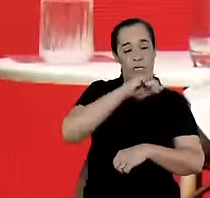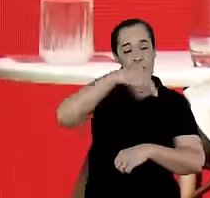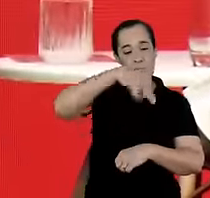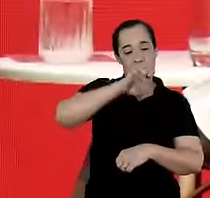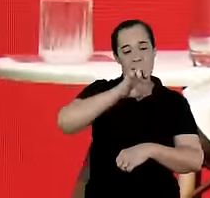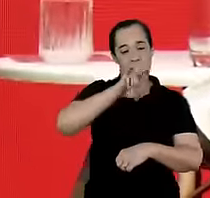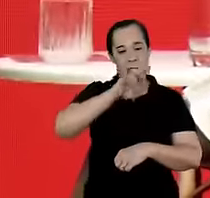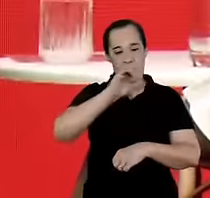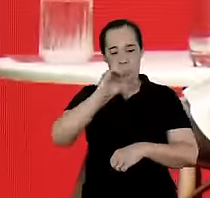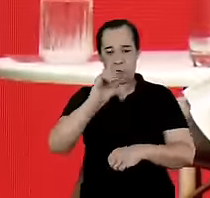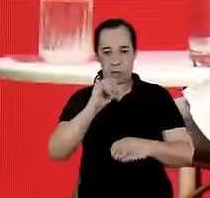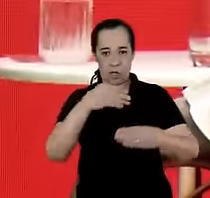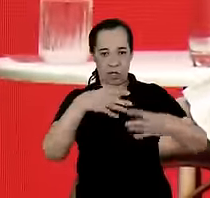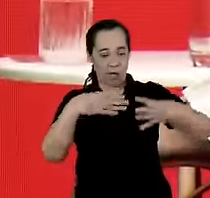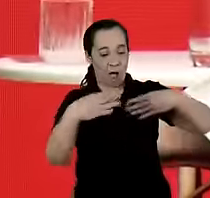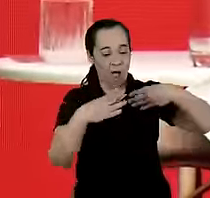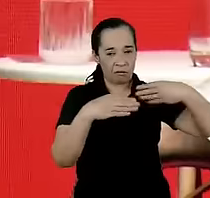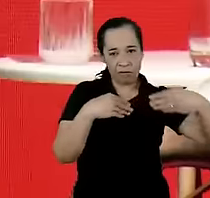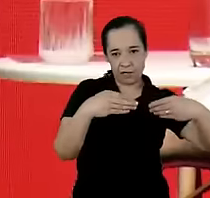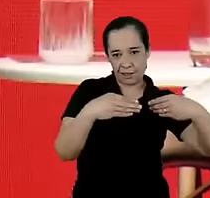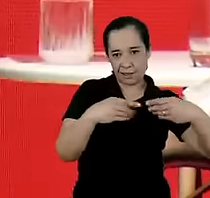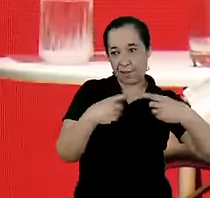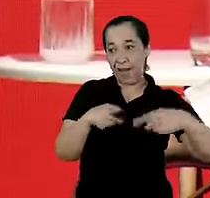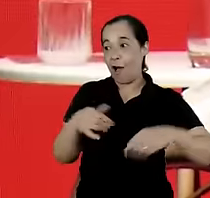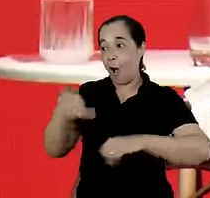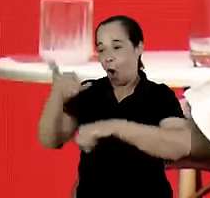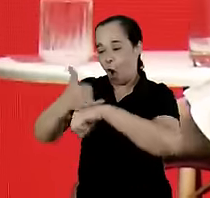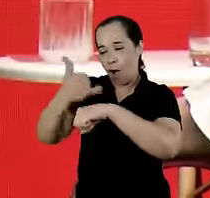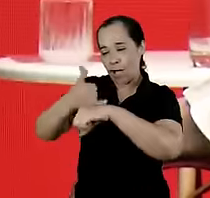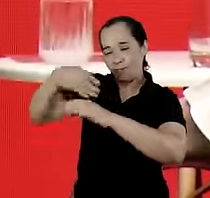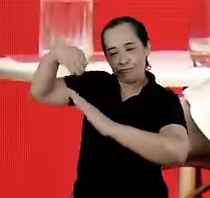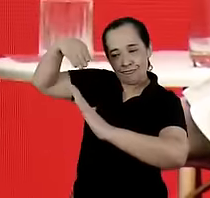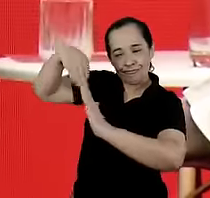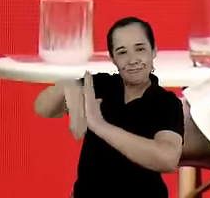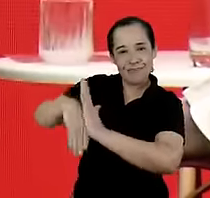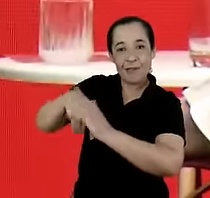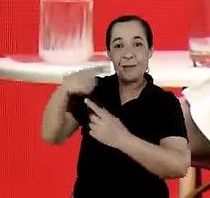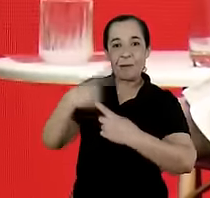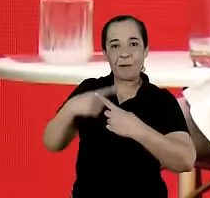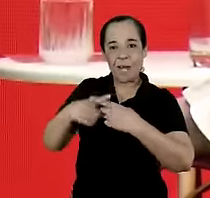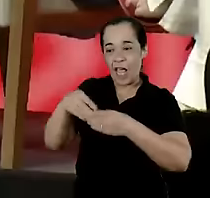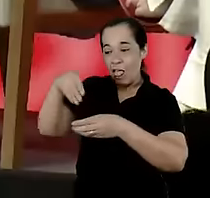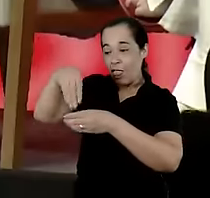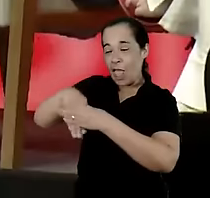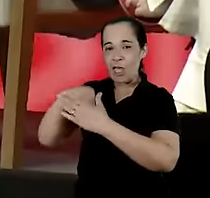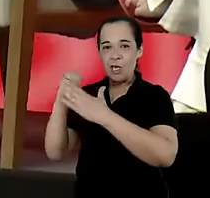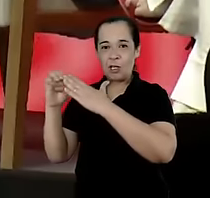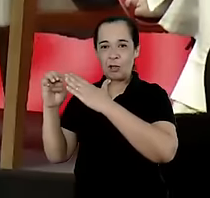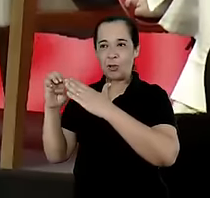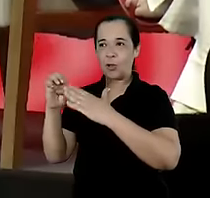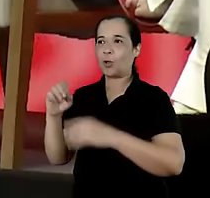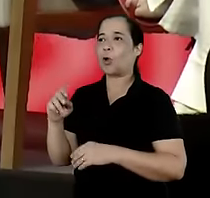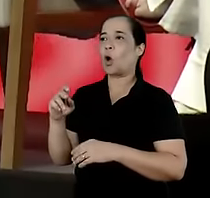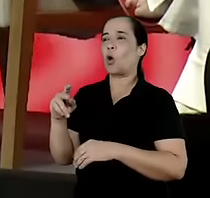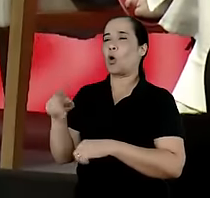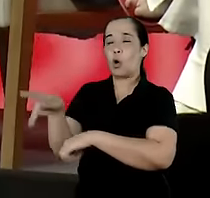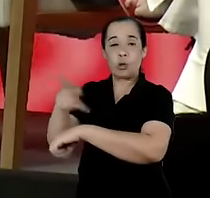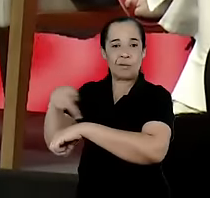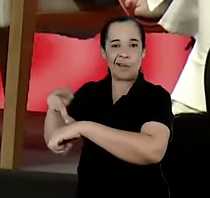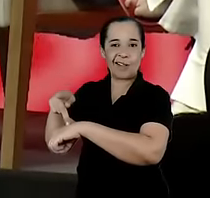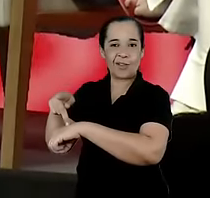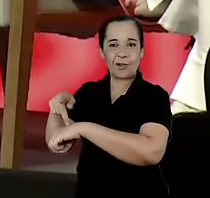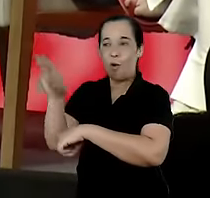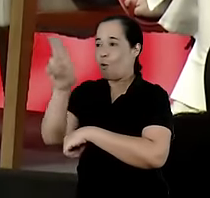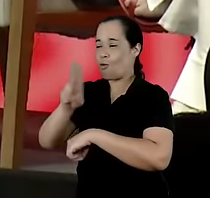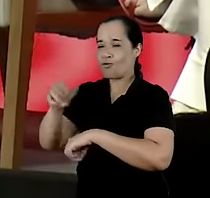aço Caiu né porque o mercado interno chinês não consumiu todo o aço que estava sendo produzido Então esse aço